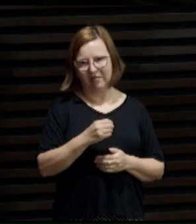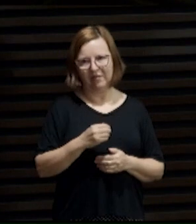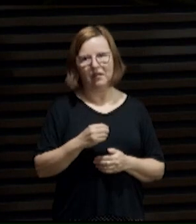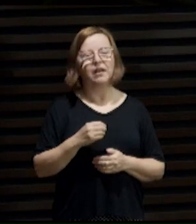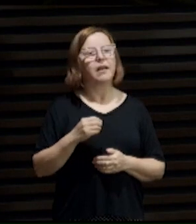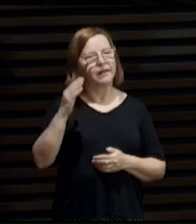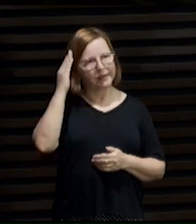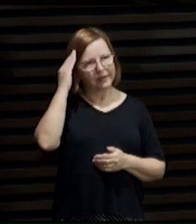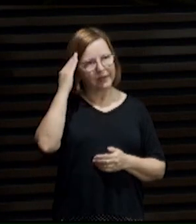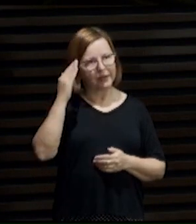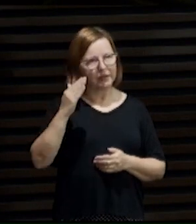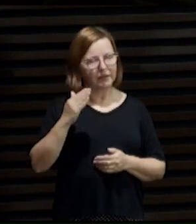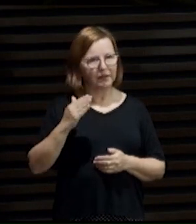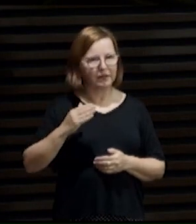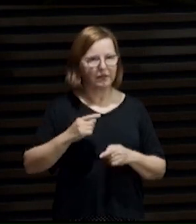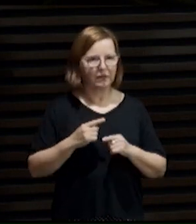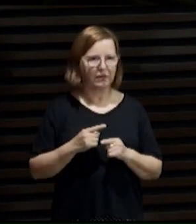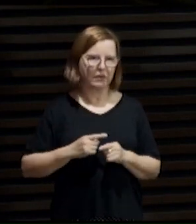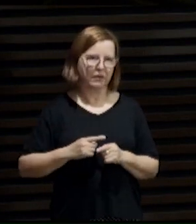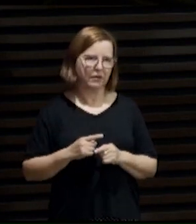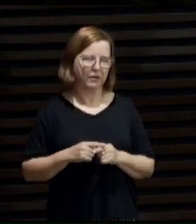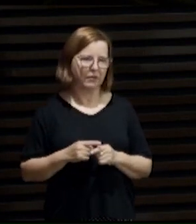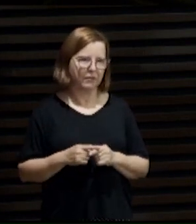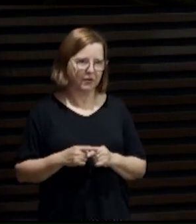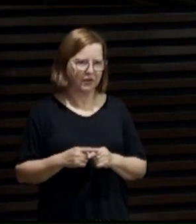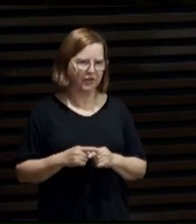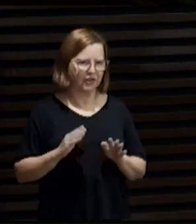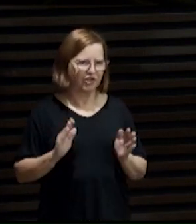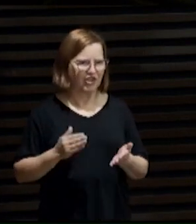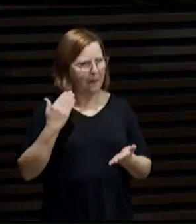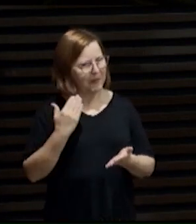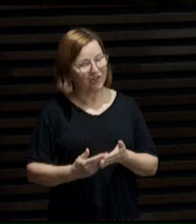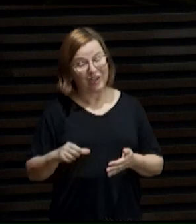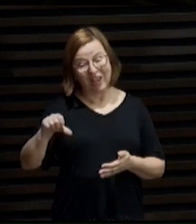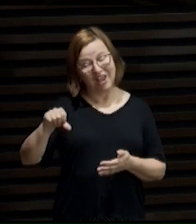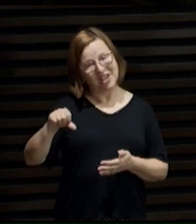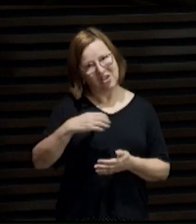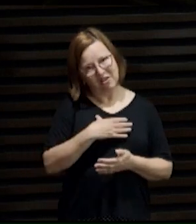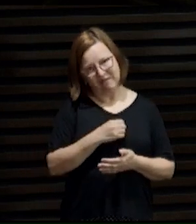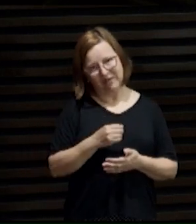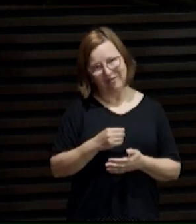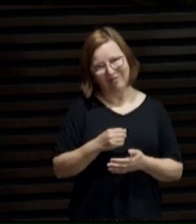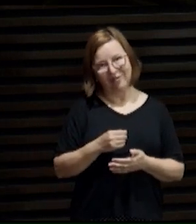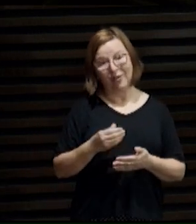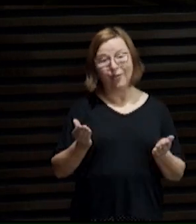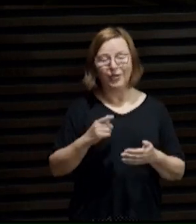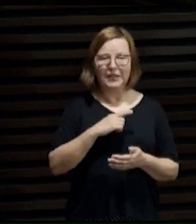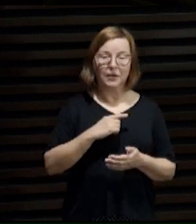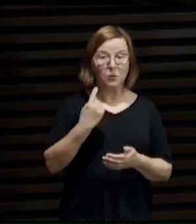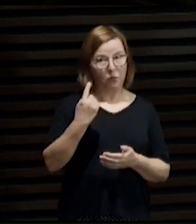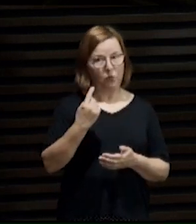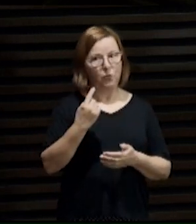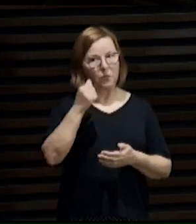própria, né? Eu já perdi 9 com minha esposa. Nós temos uma. E nós não deixamos